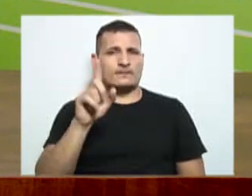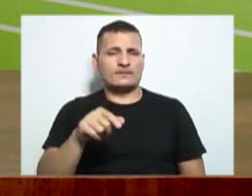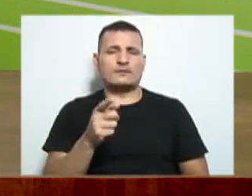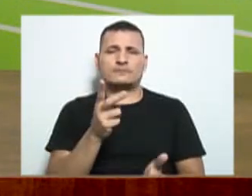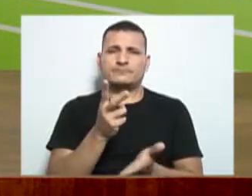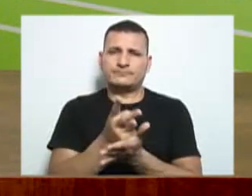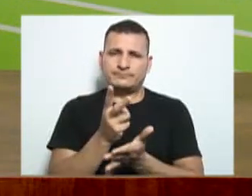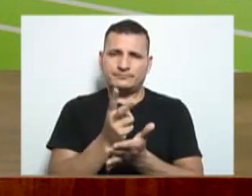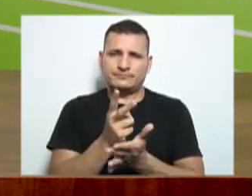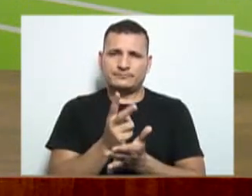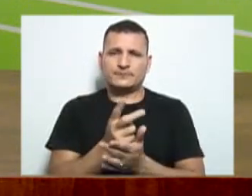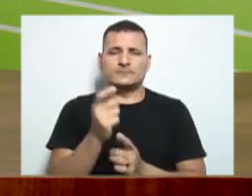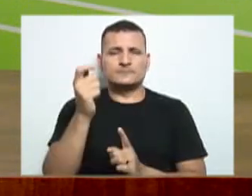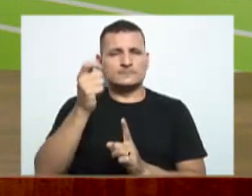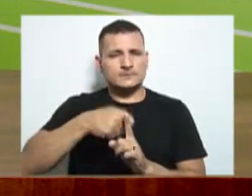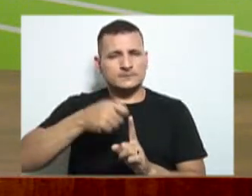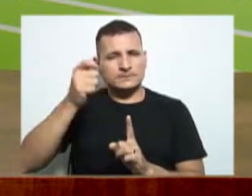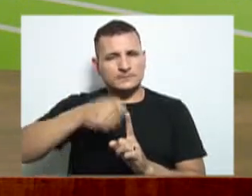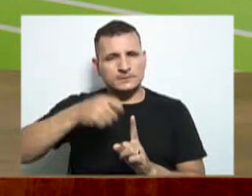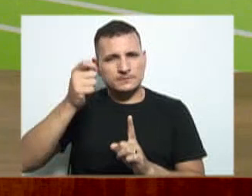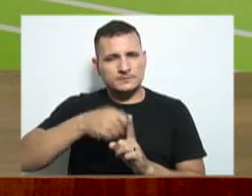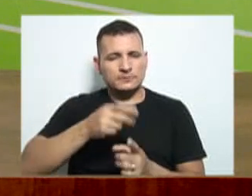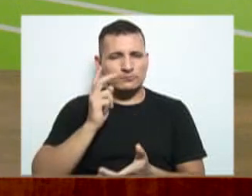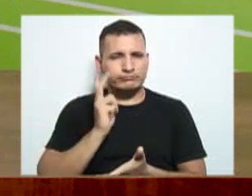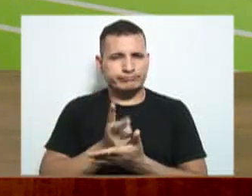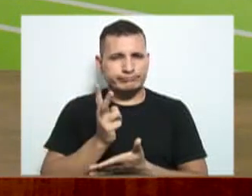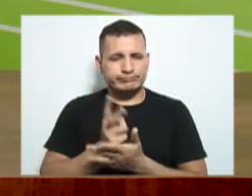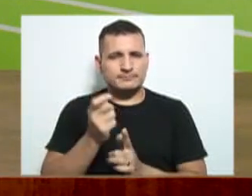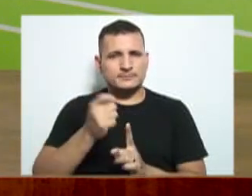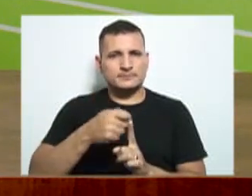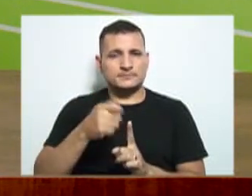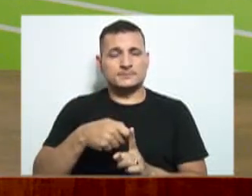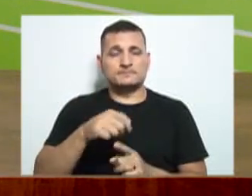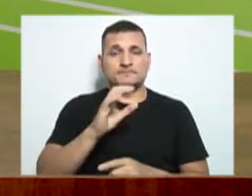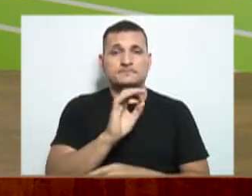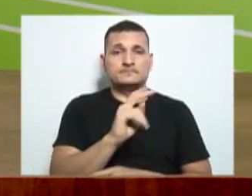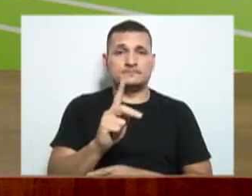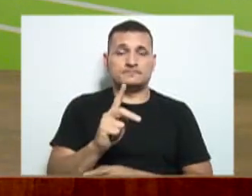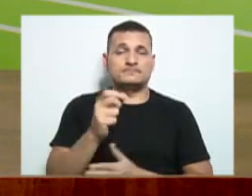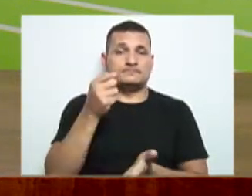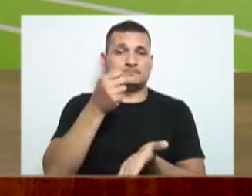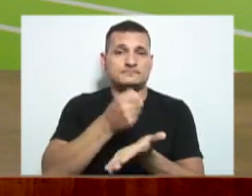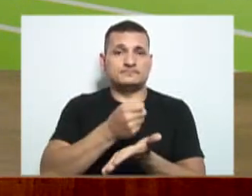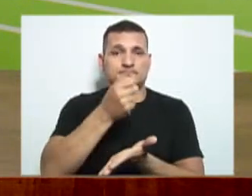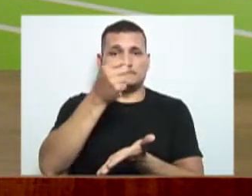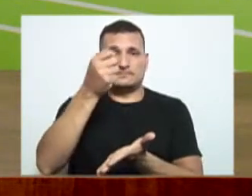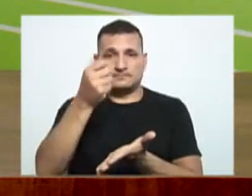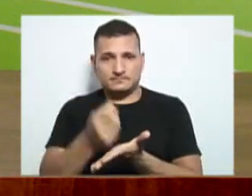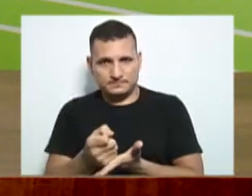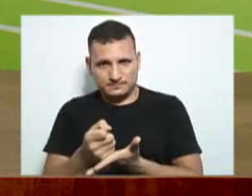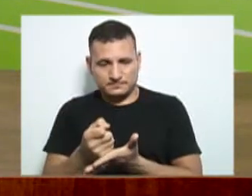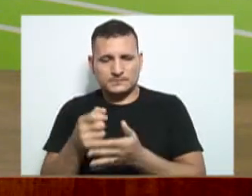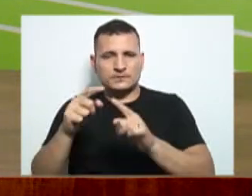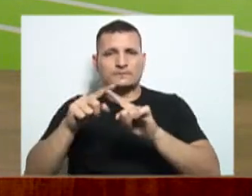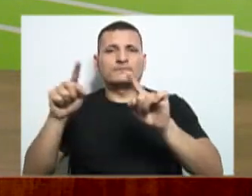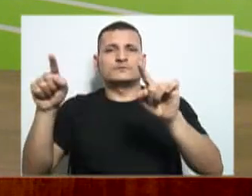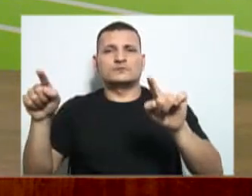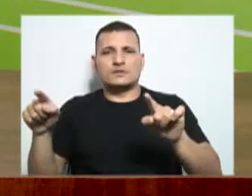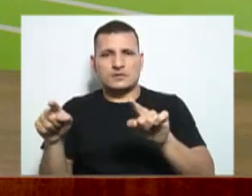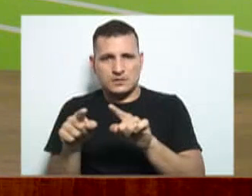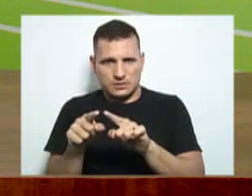que a cooperativa contratou funcionários, registrou esses funcionários na